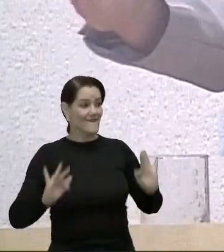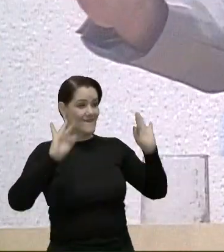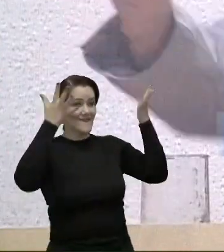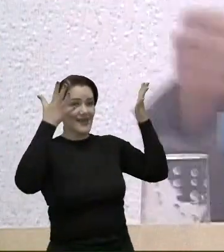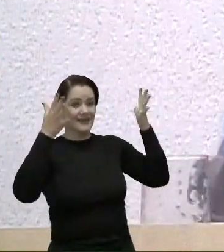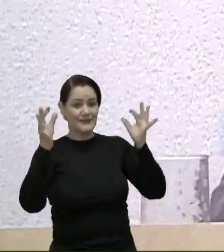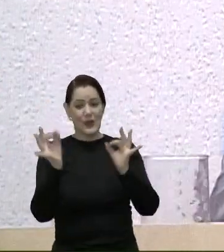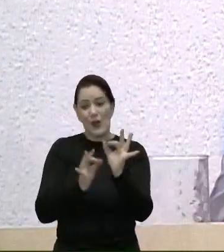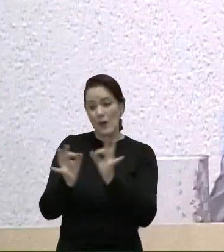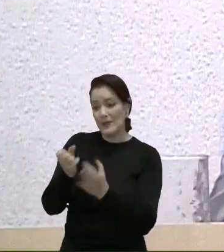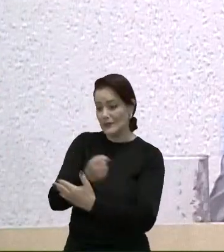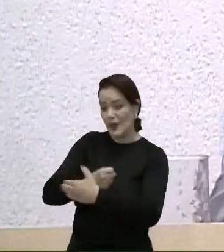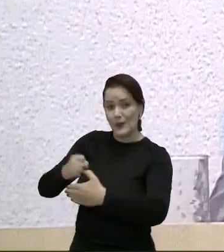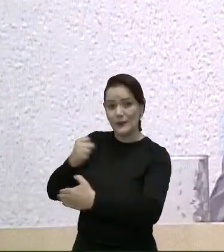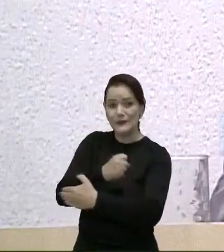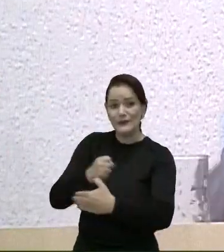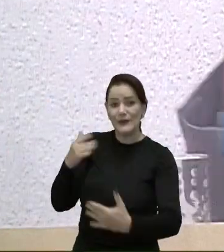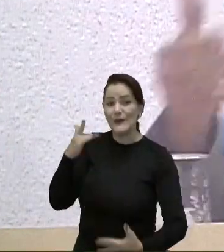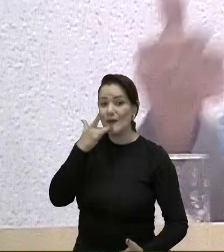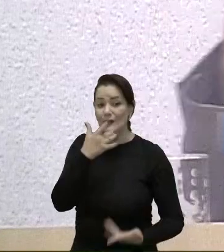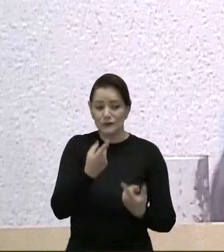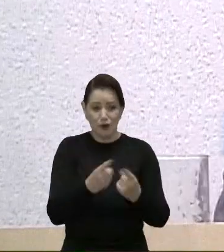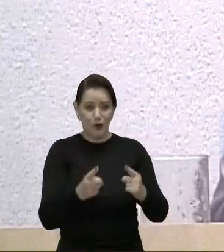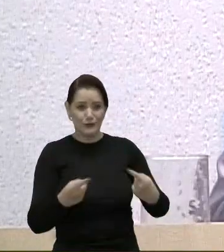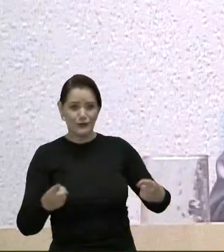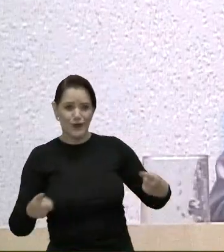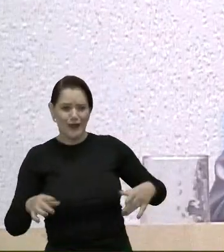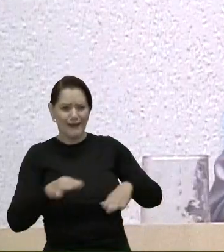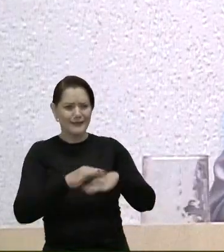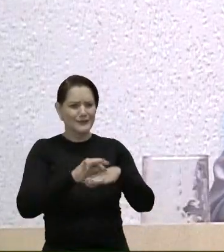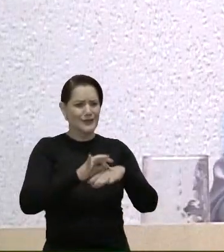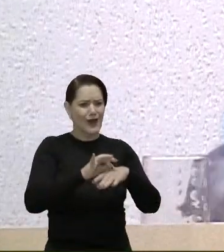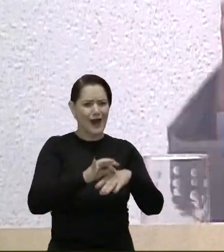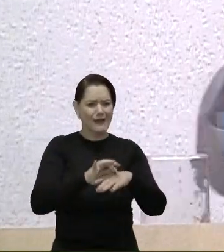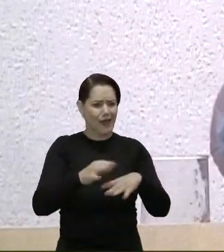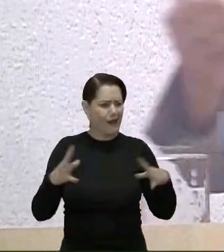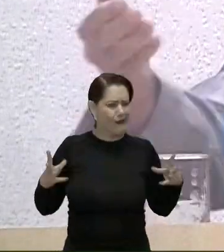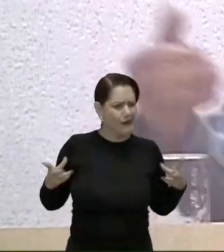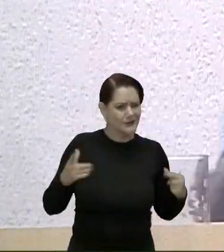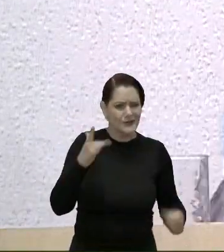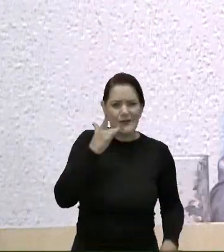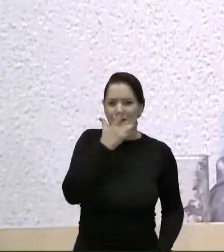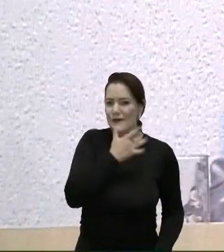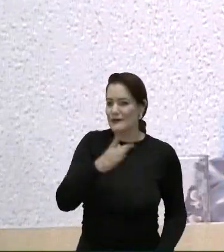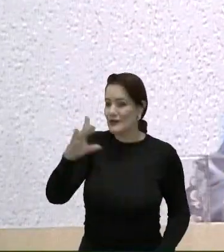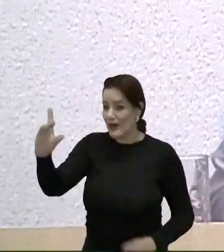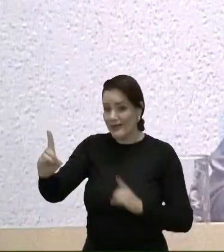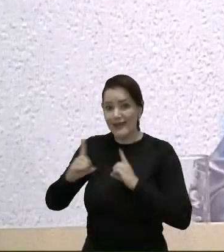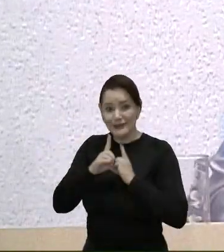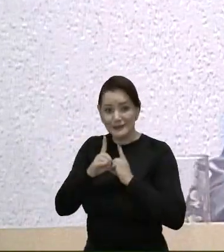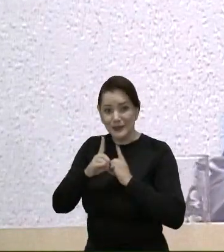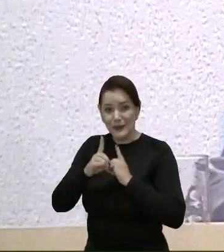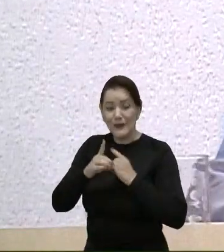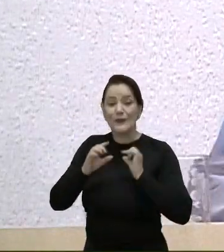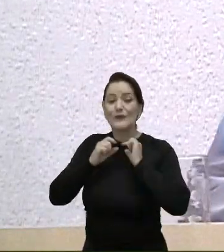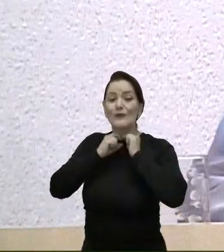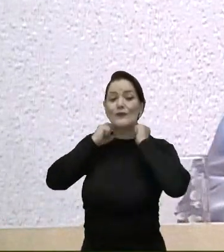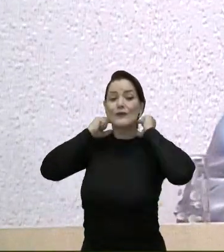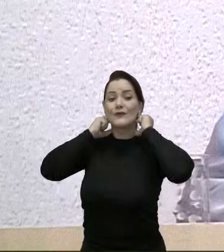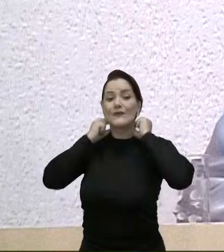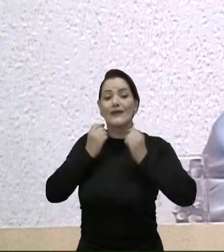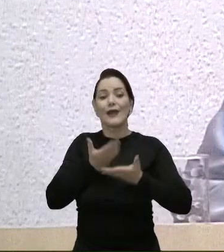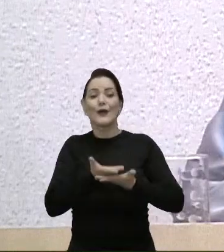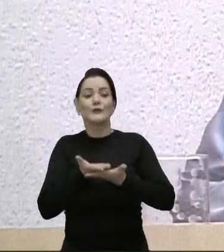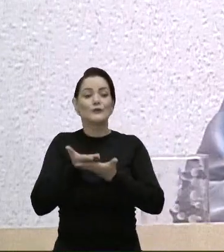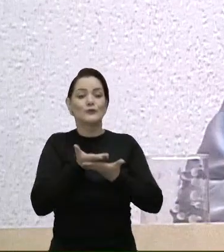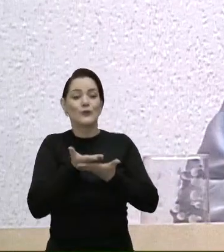nosso cozinheiro lá, nosso churrasqueiro. A carne está excelente, do atendimento do garçom, e tudo rola redondo como